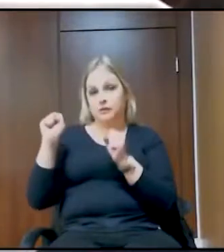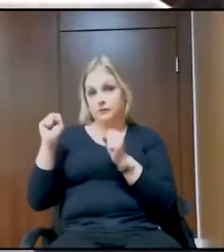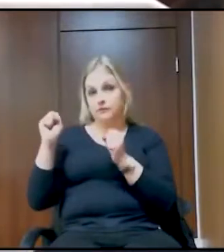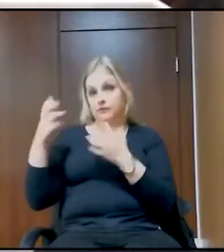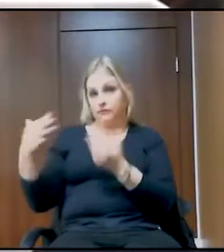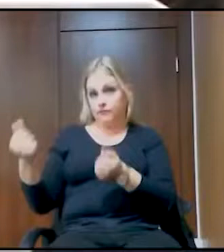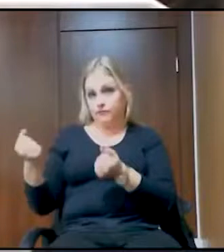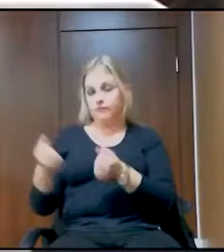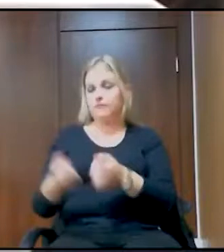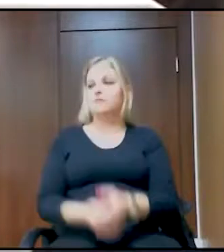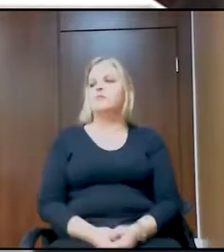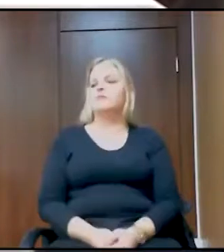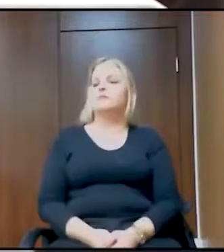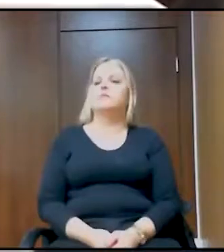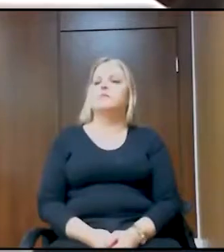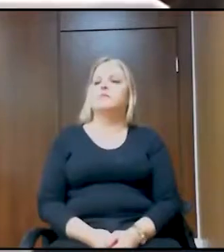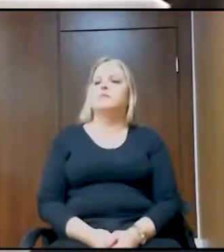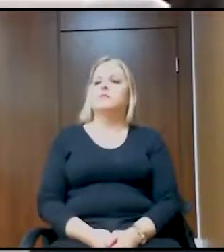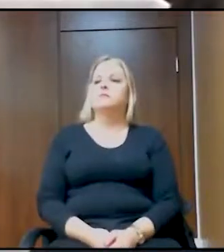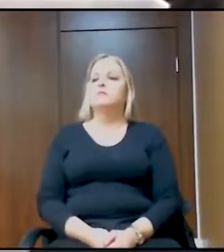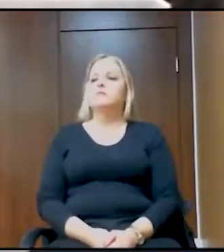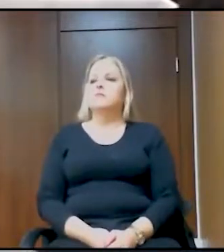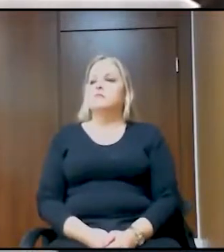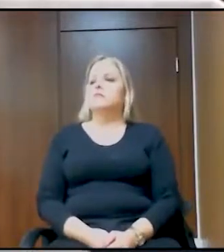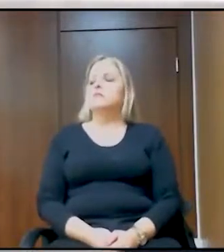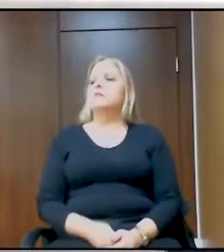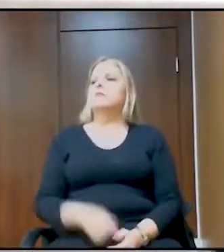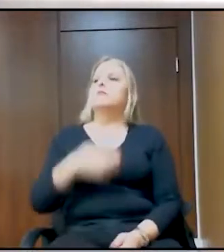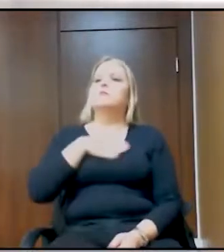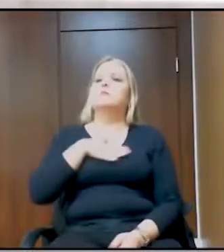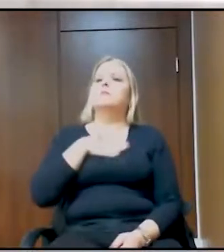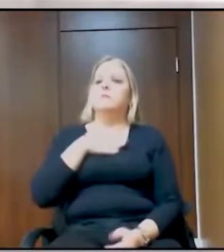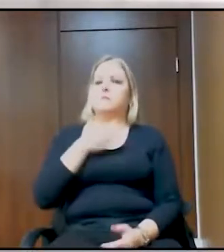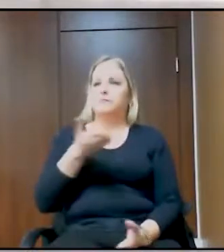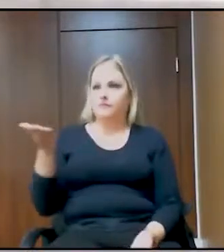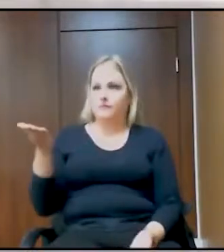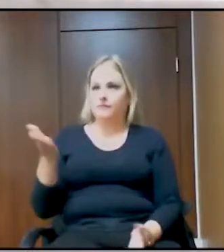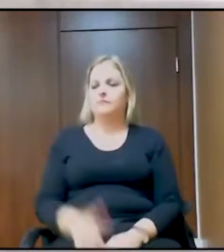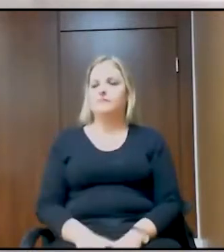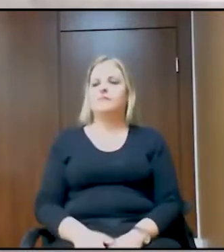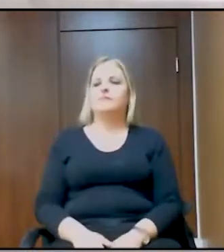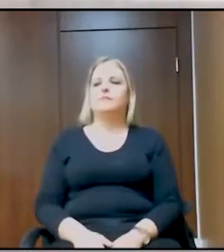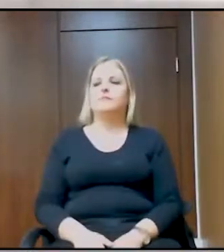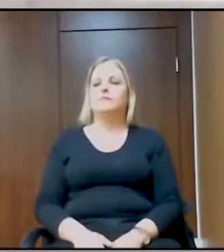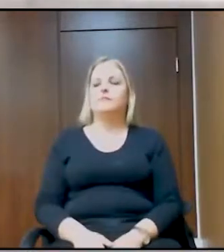Então, estou me apresentando. Muito prazer a todos, tá bom?